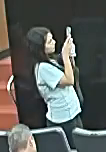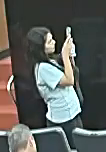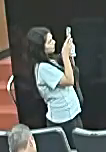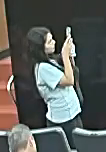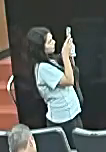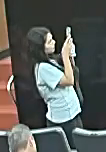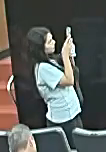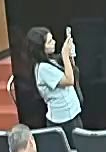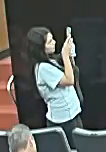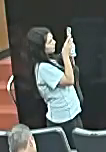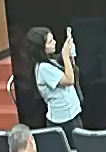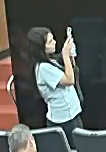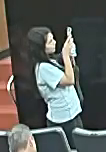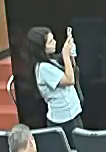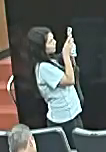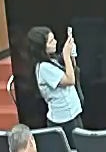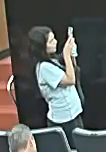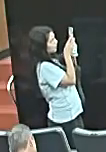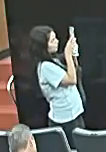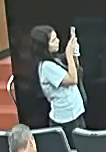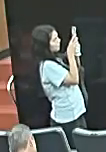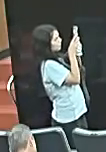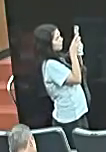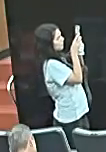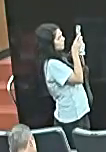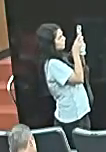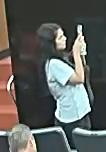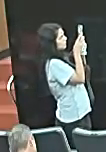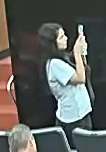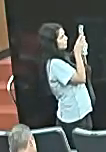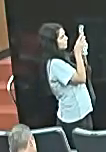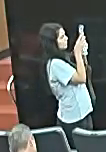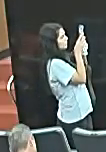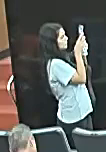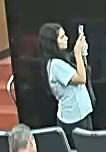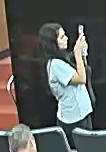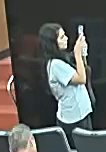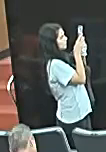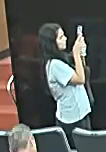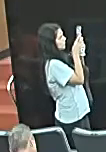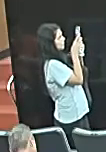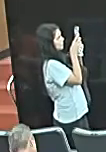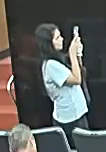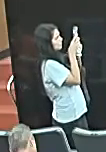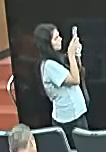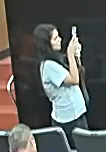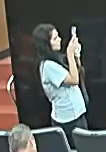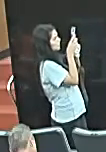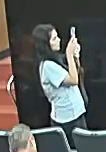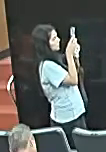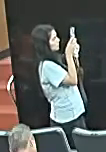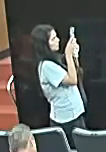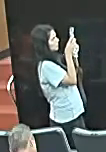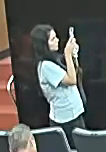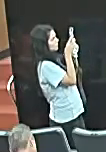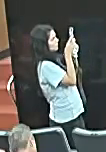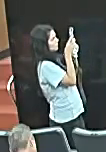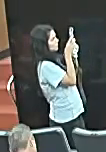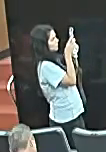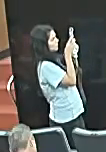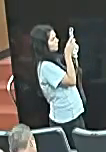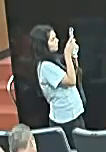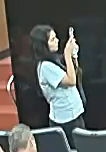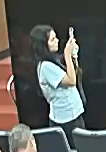servidor então somente uma lei complementar poderá tratar desses assuntos já que essa discussão o sargento rodrigues nós